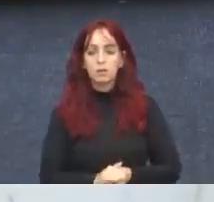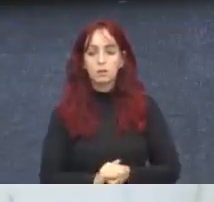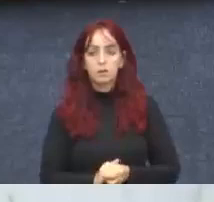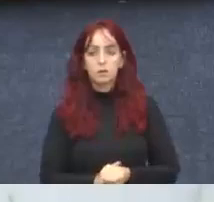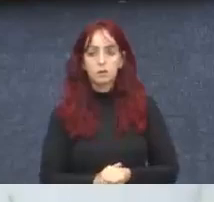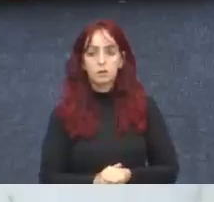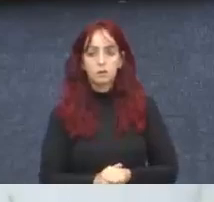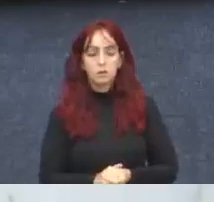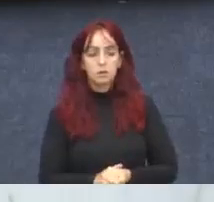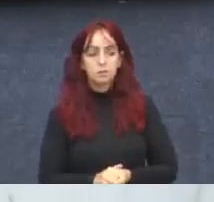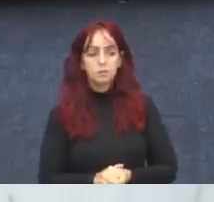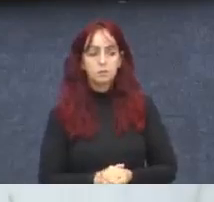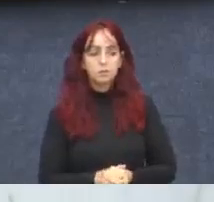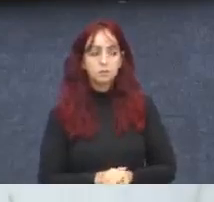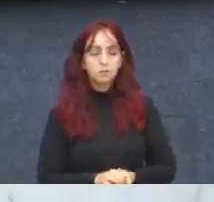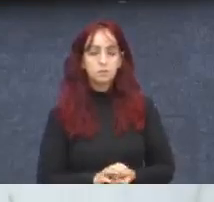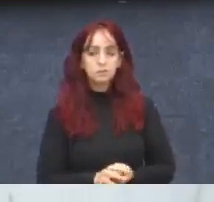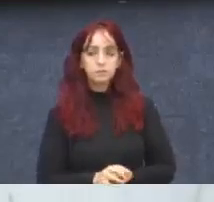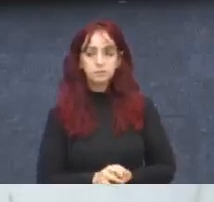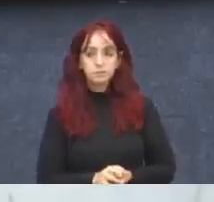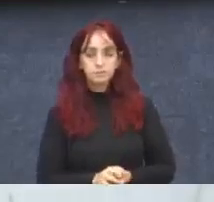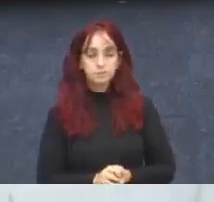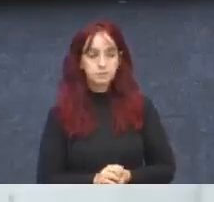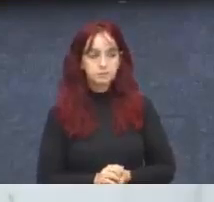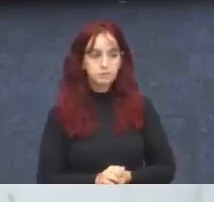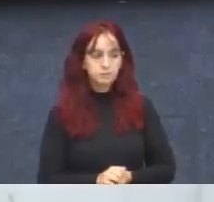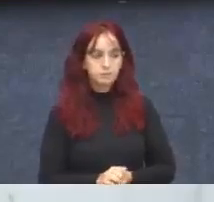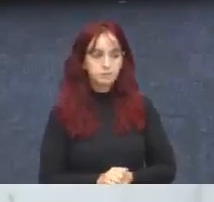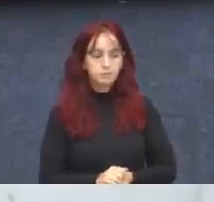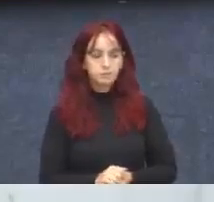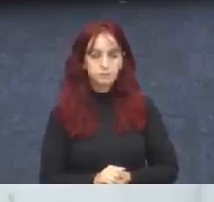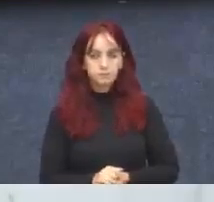Acabou a votação. Acabou. Pode? Não. Pode declarar. A